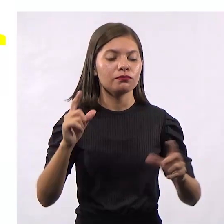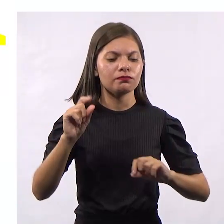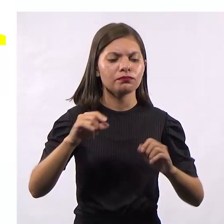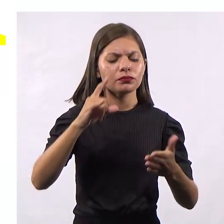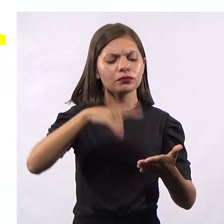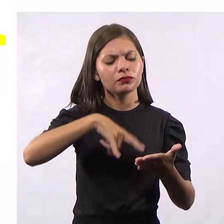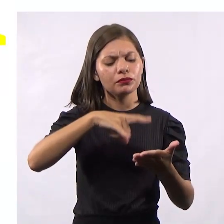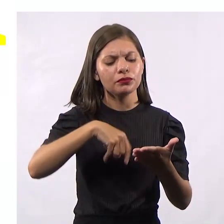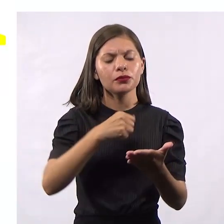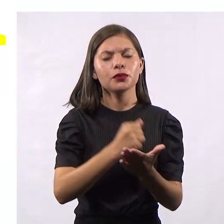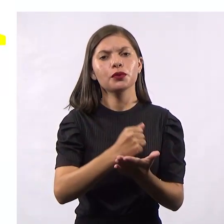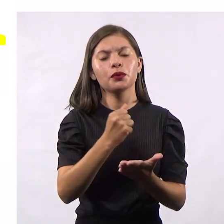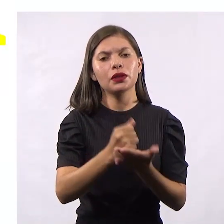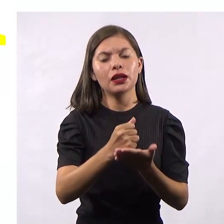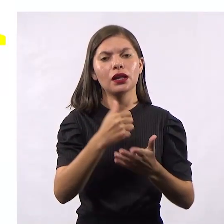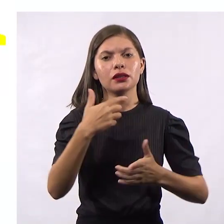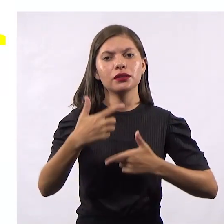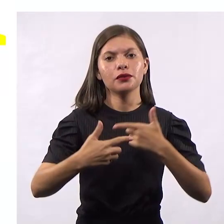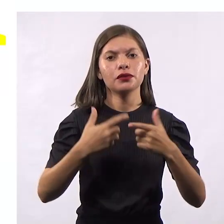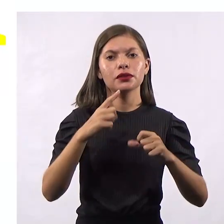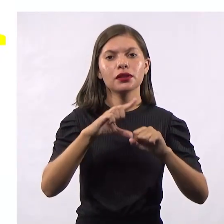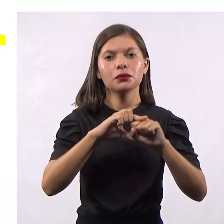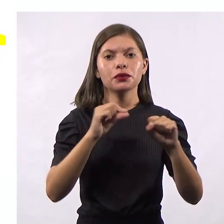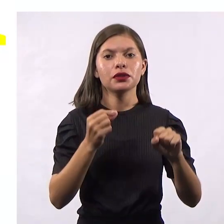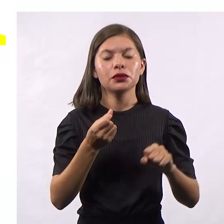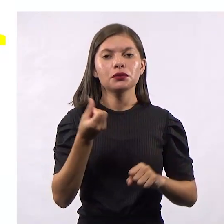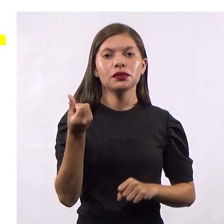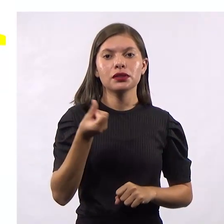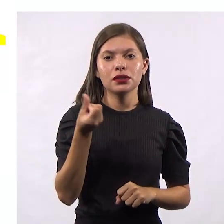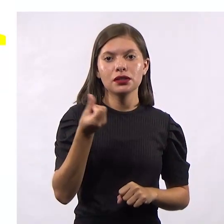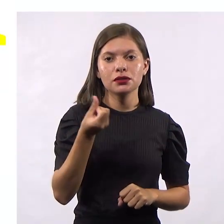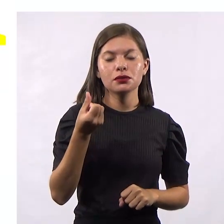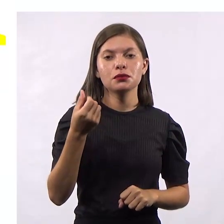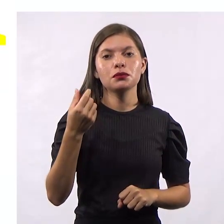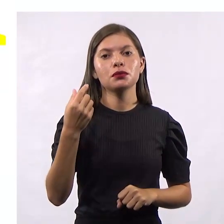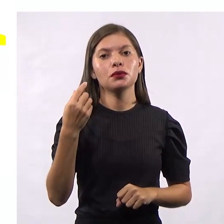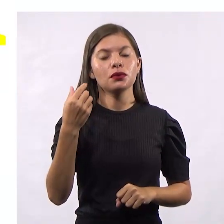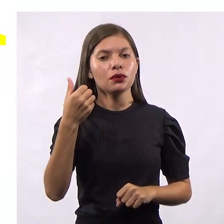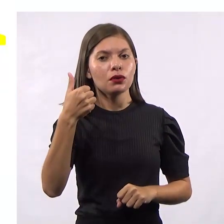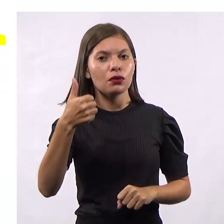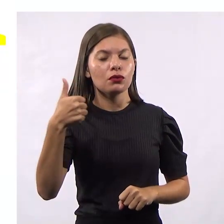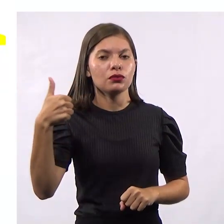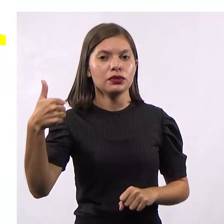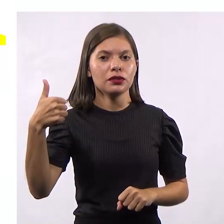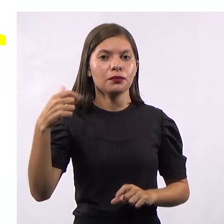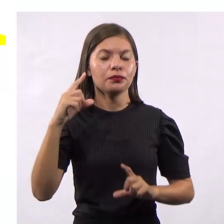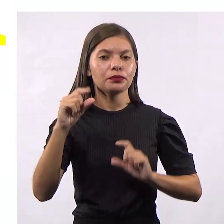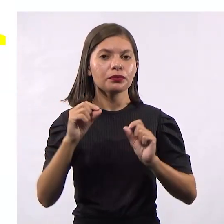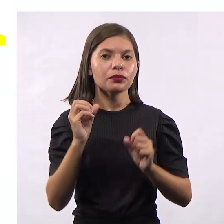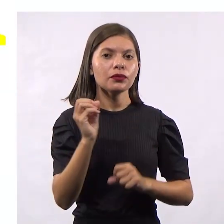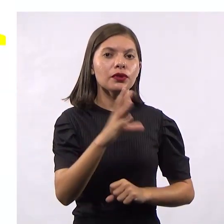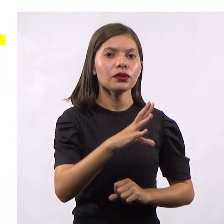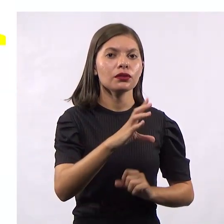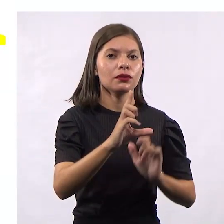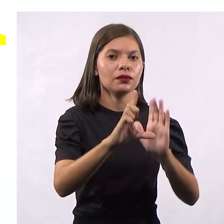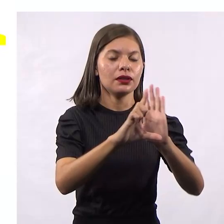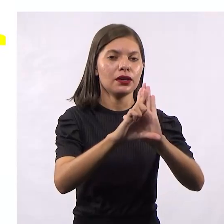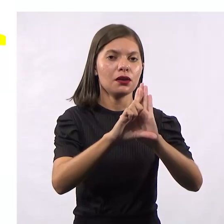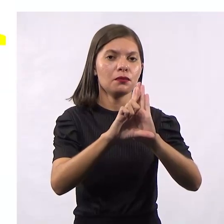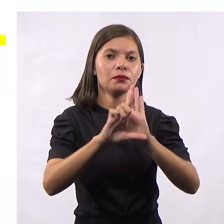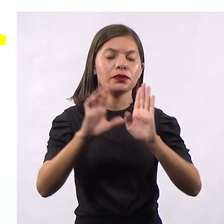o contrato de serviço, ele está no artigo 6º 11 da nova Lei de Licitações e